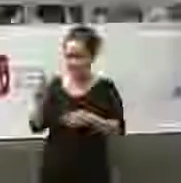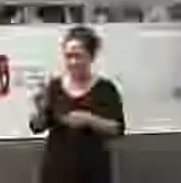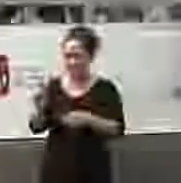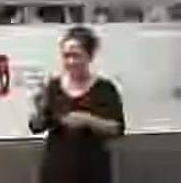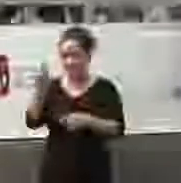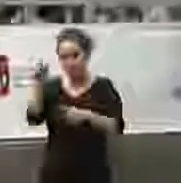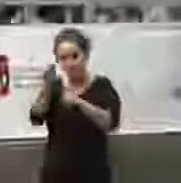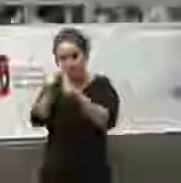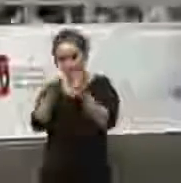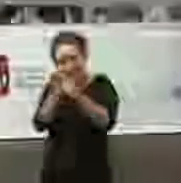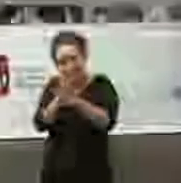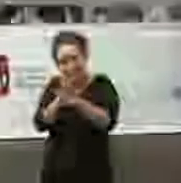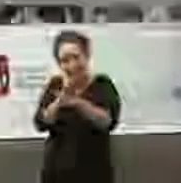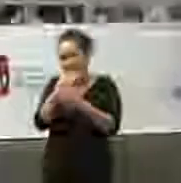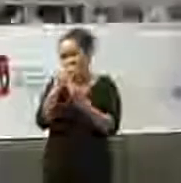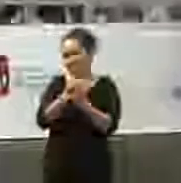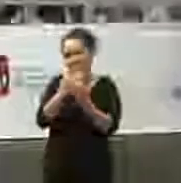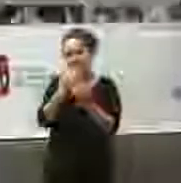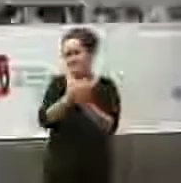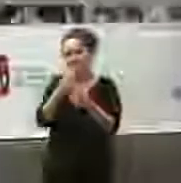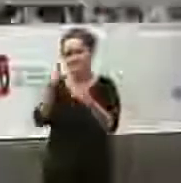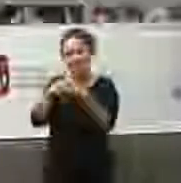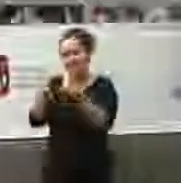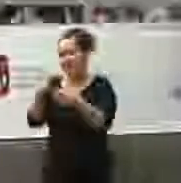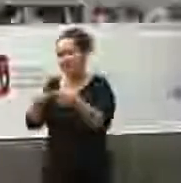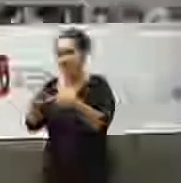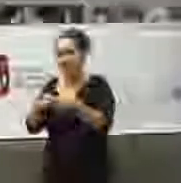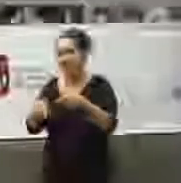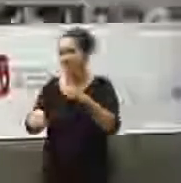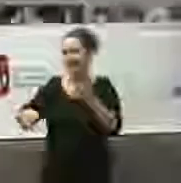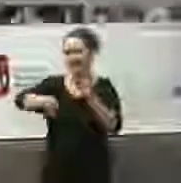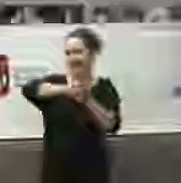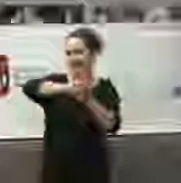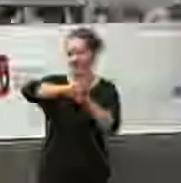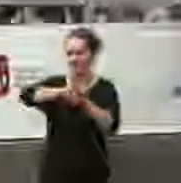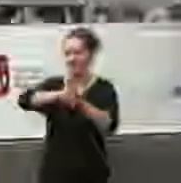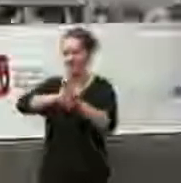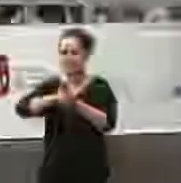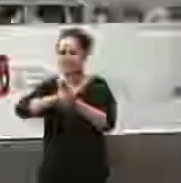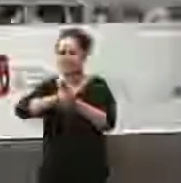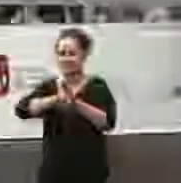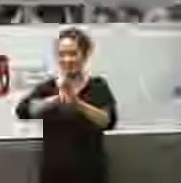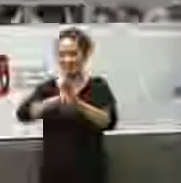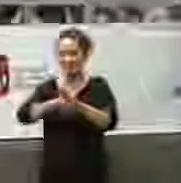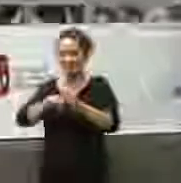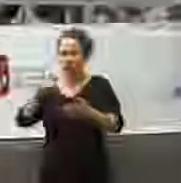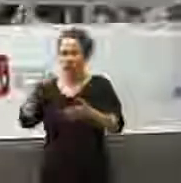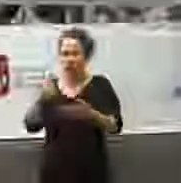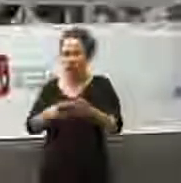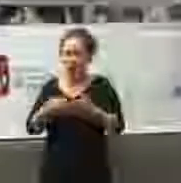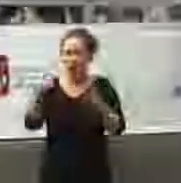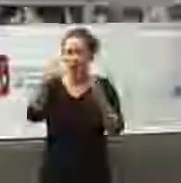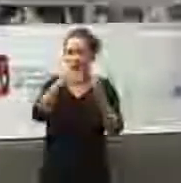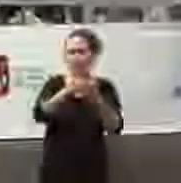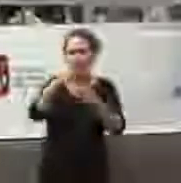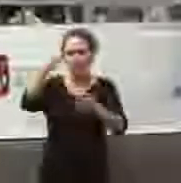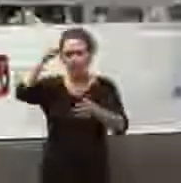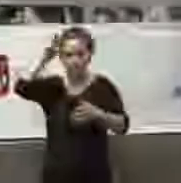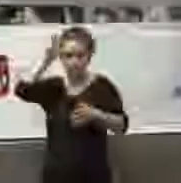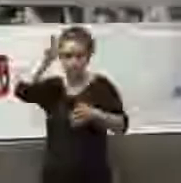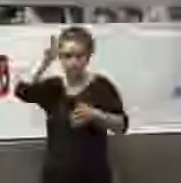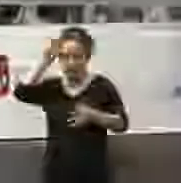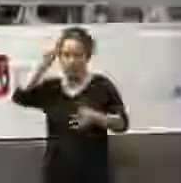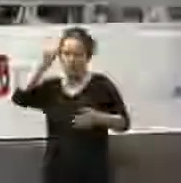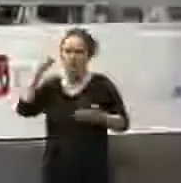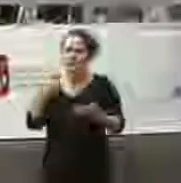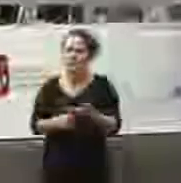processo de improbidade ou criminal o tribunal de justiça julgou o último anteontem então foram duas ações de improbidade